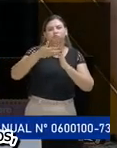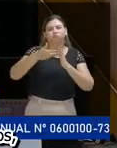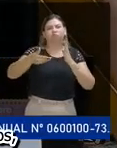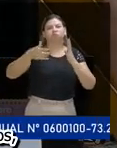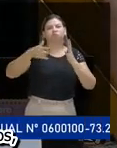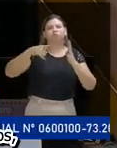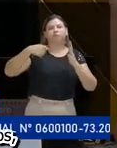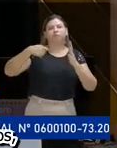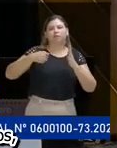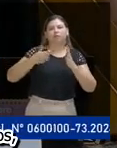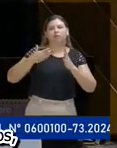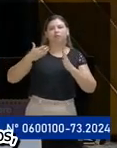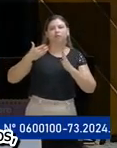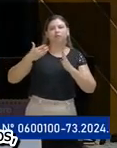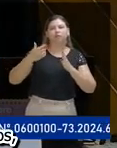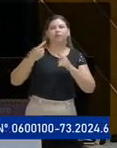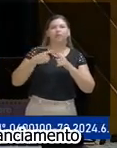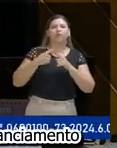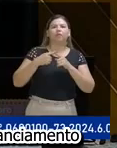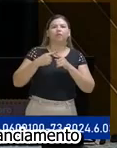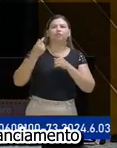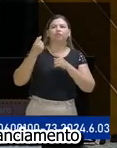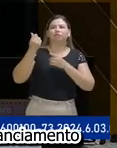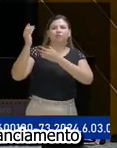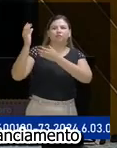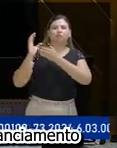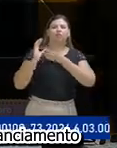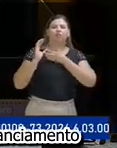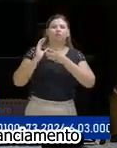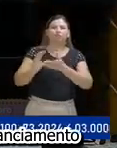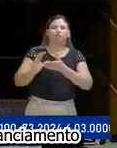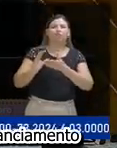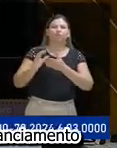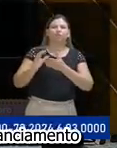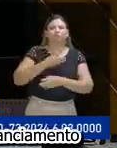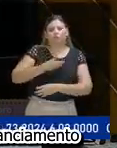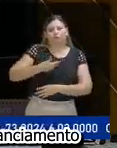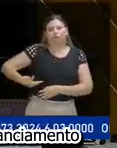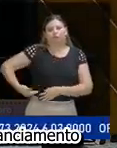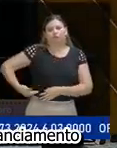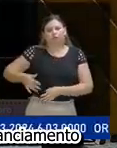agremiações têm origem nos cofres públicos, mormente no fundo partidário e no